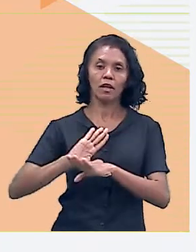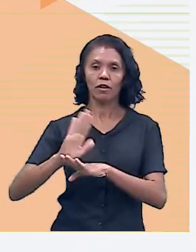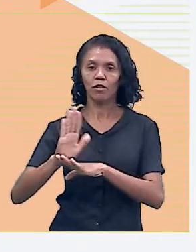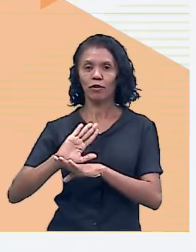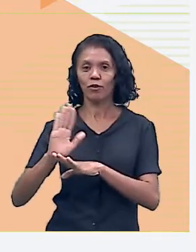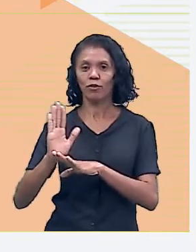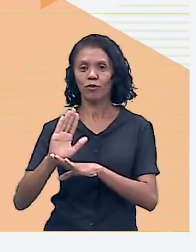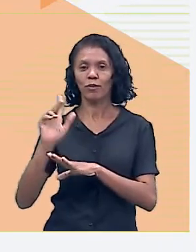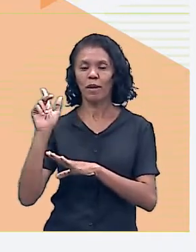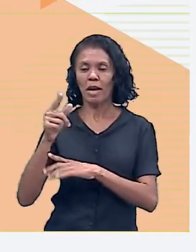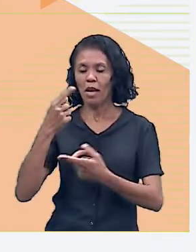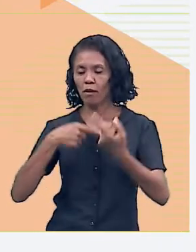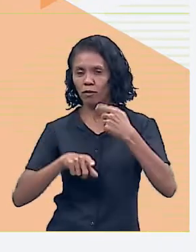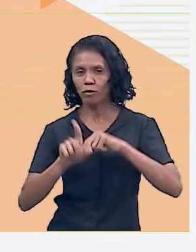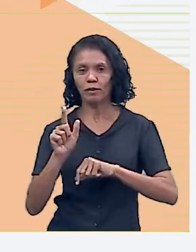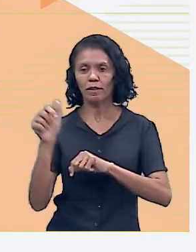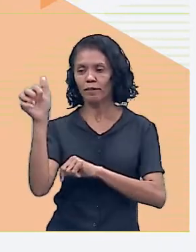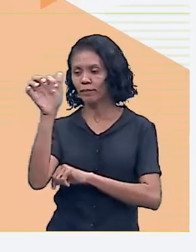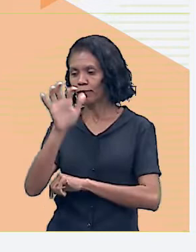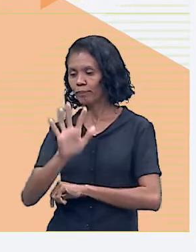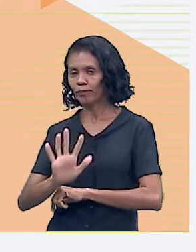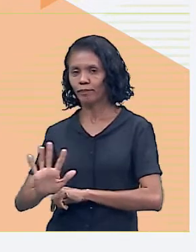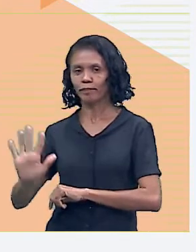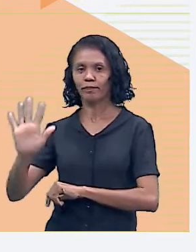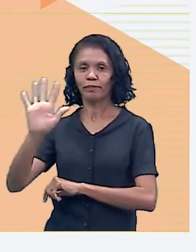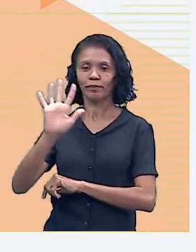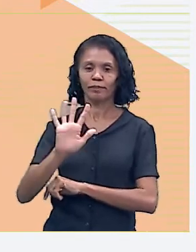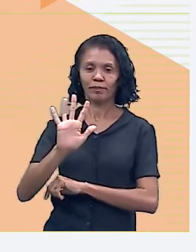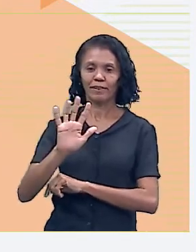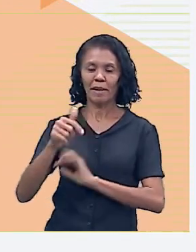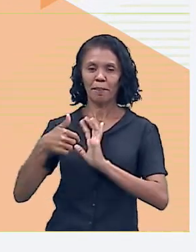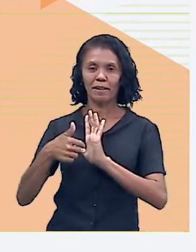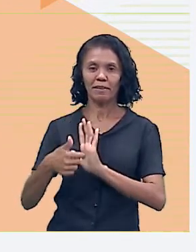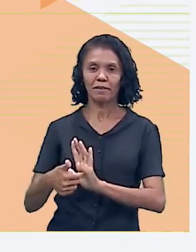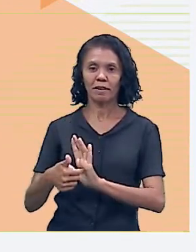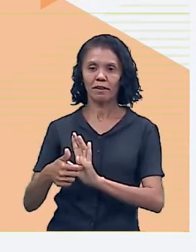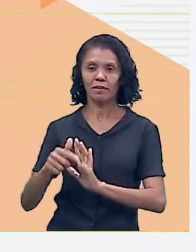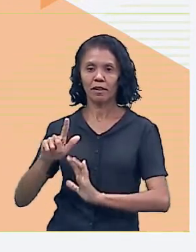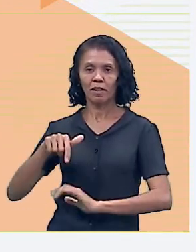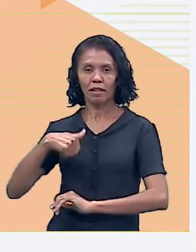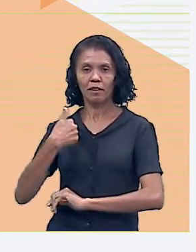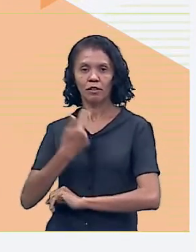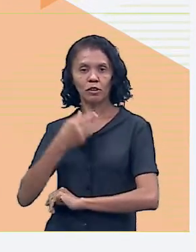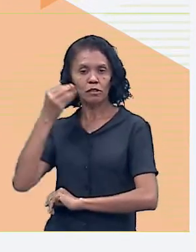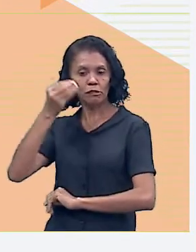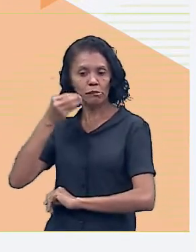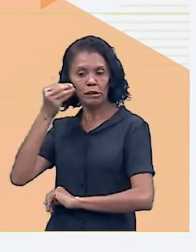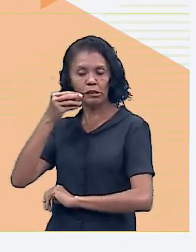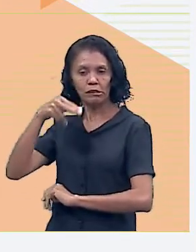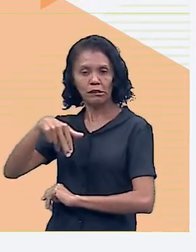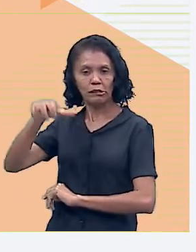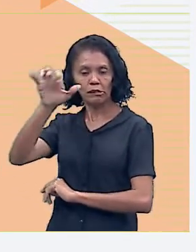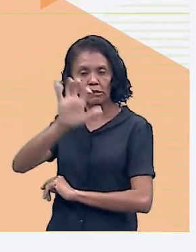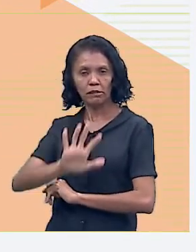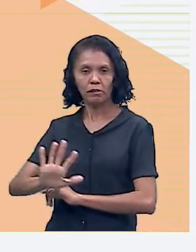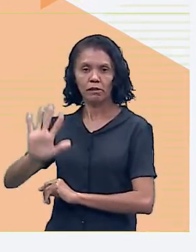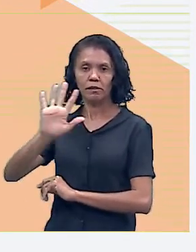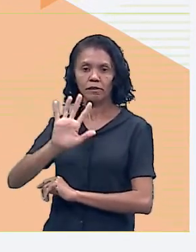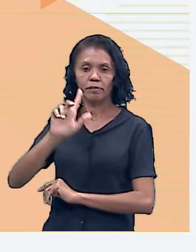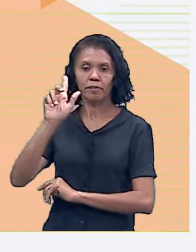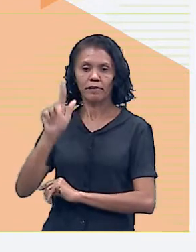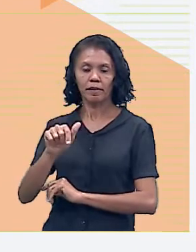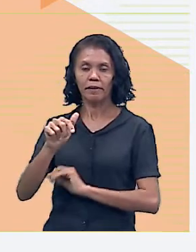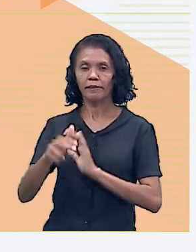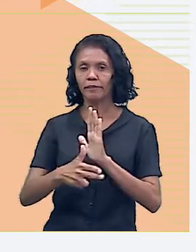Compadecida tornou-se um sucesso nacional o mostrando essas novas raízes Nordestinas é uma obra que o professor Edson trouxe para vocês e de